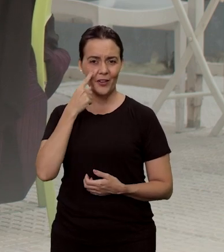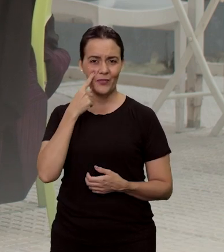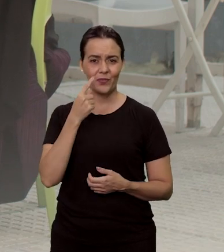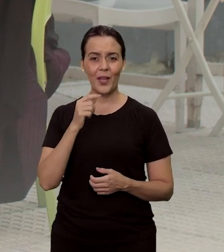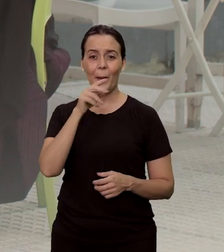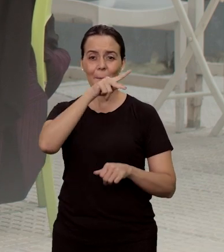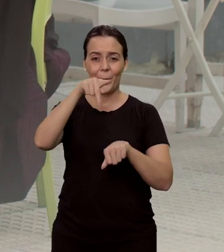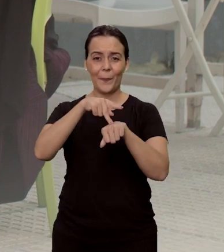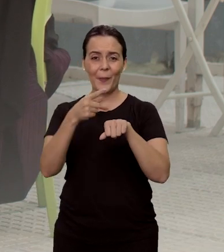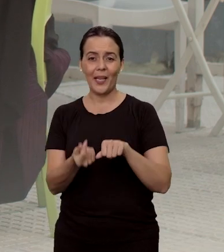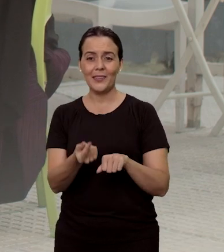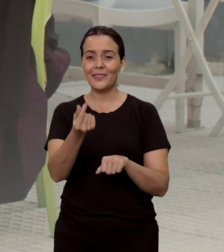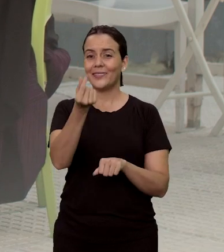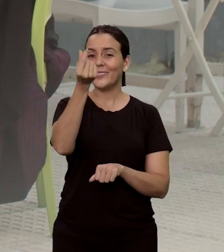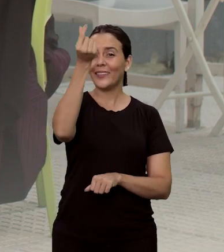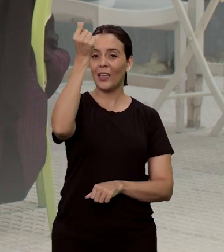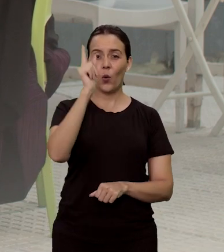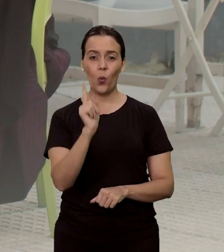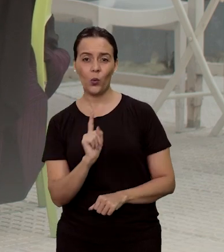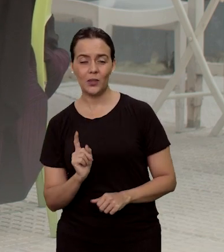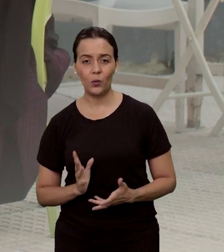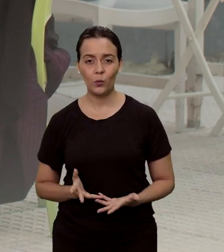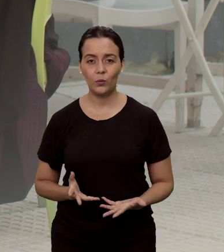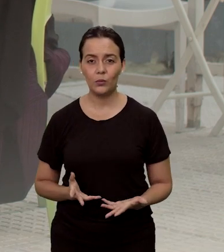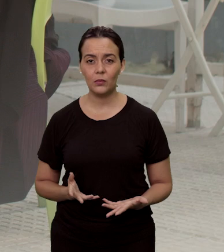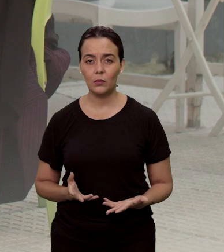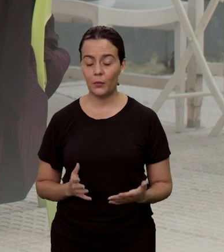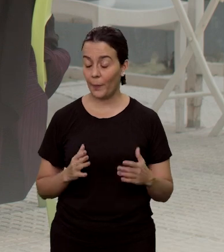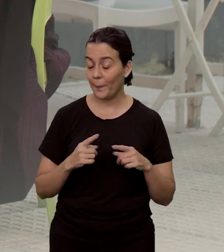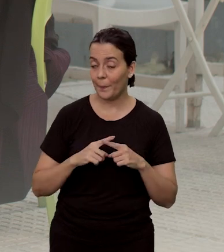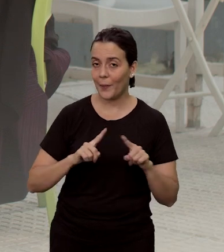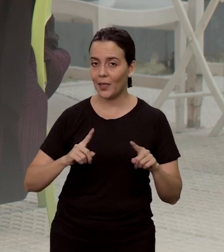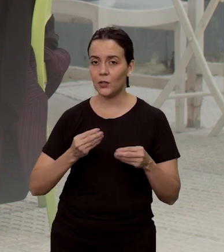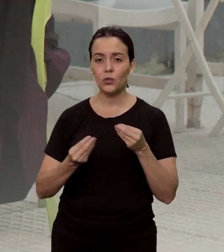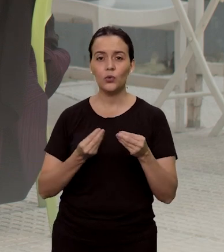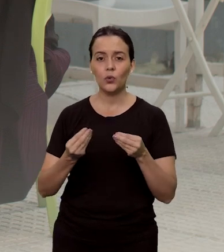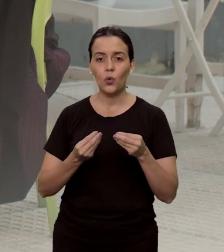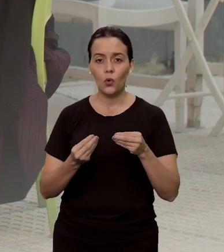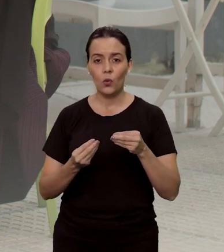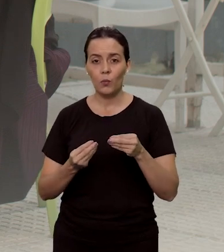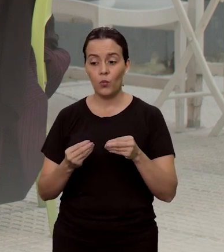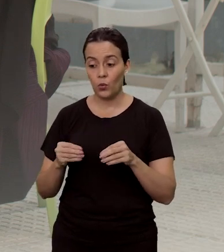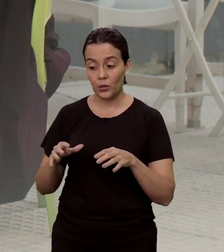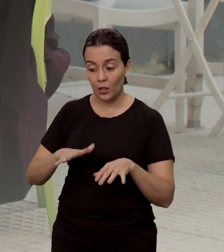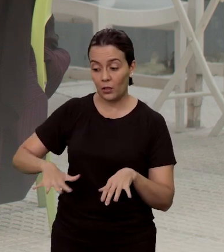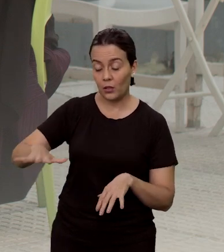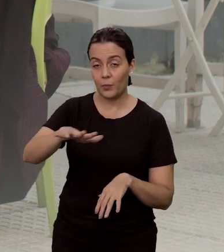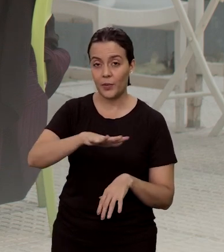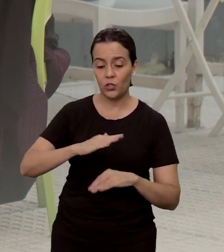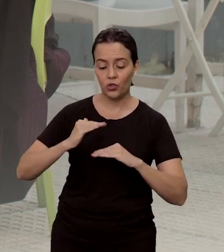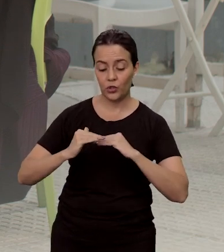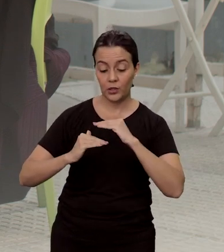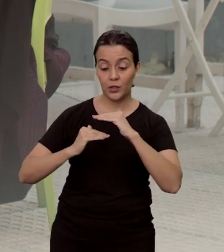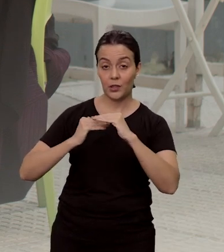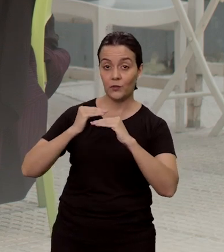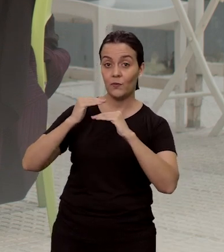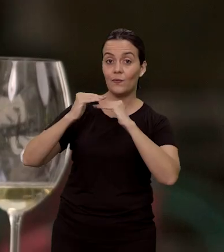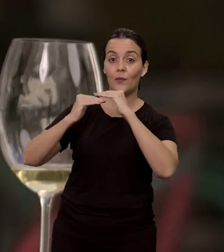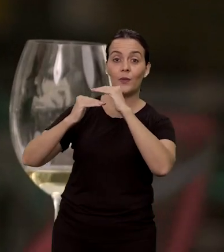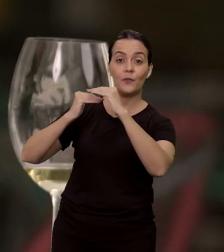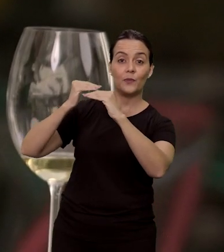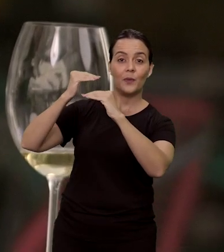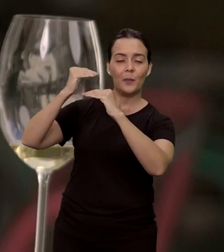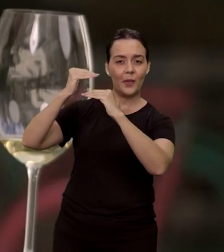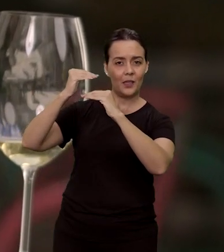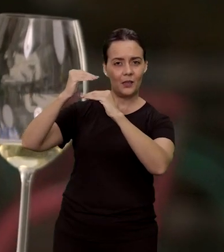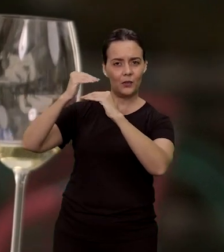né? Lógico, as métricas do ponto de vista do desenvolvimento não podem ser as econômicas, né? O desenvolvimento ele tem outras dimensões. E